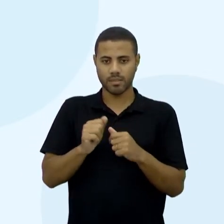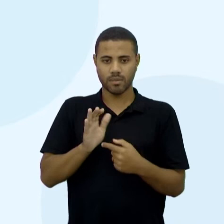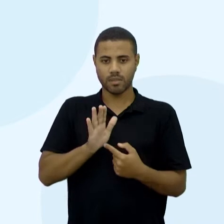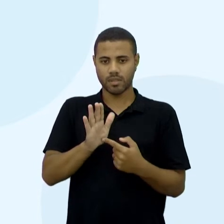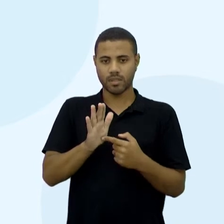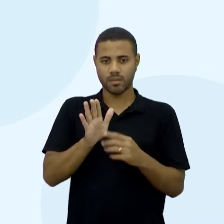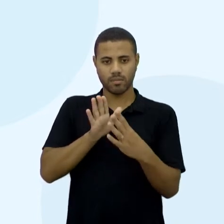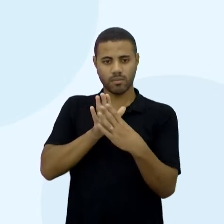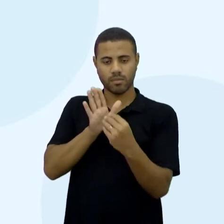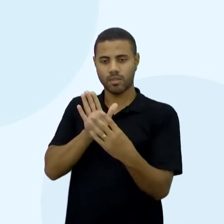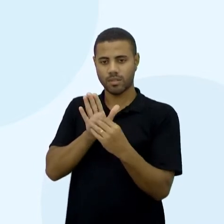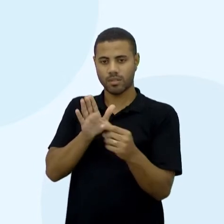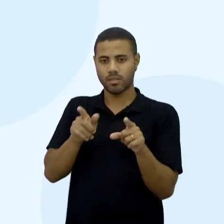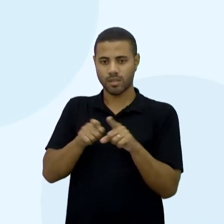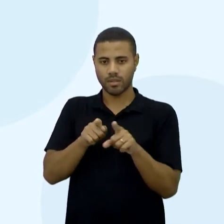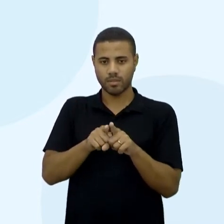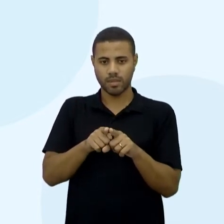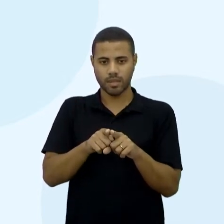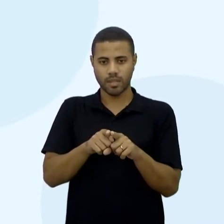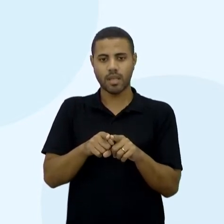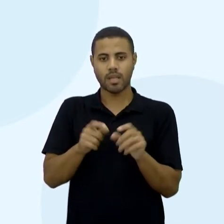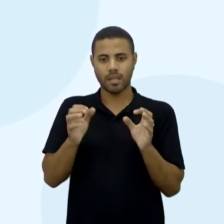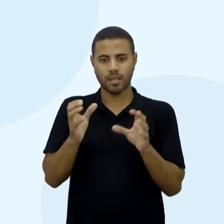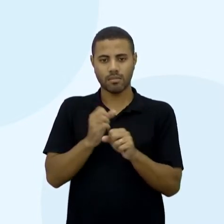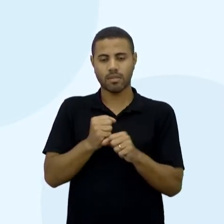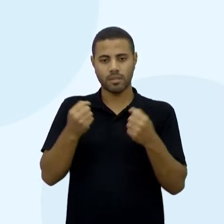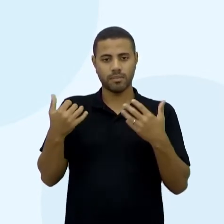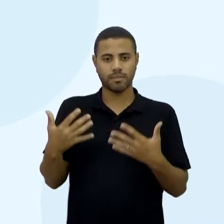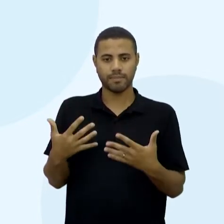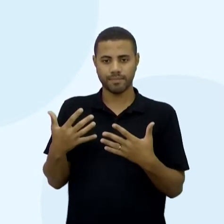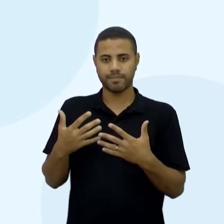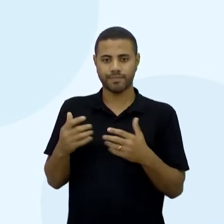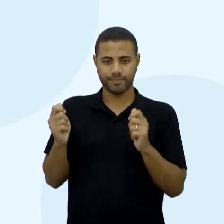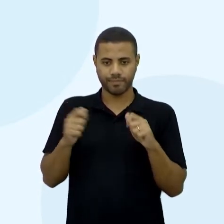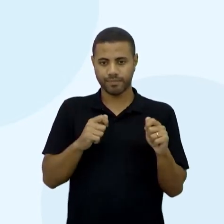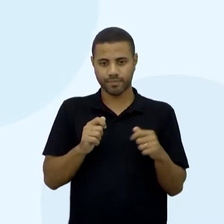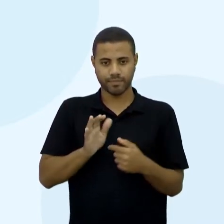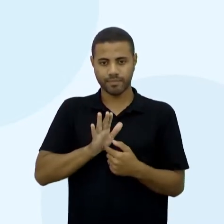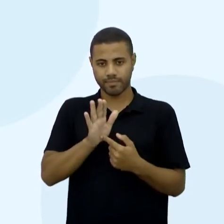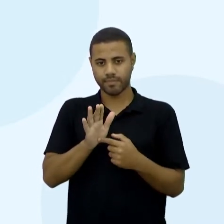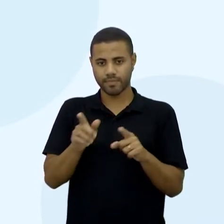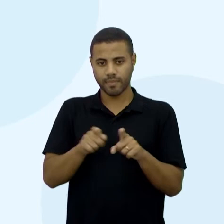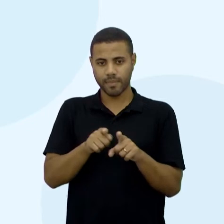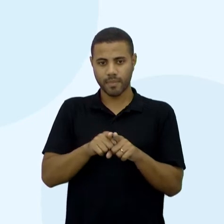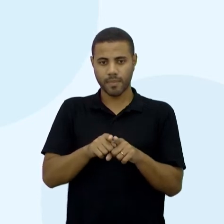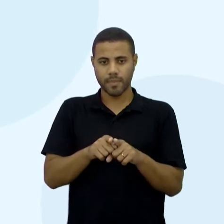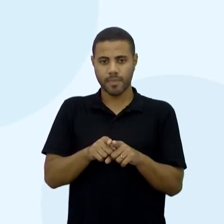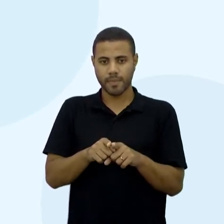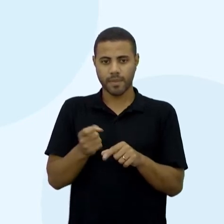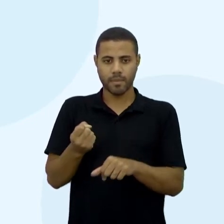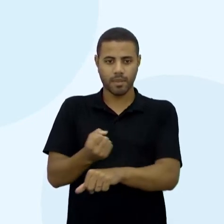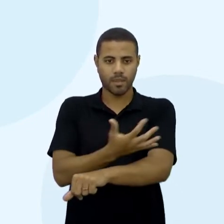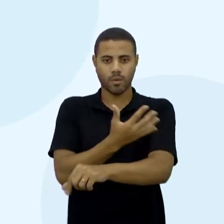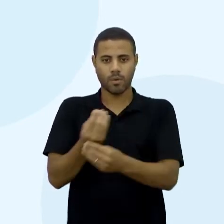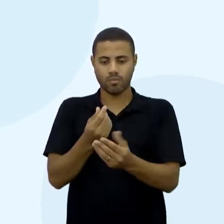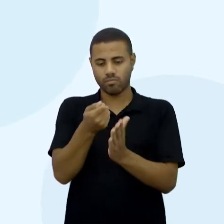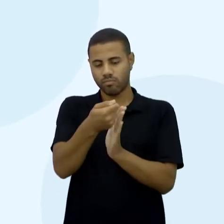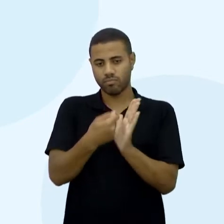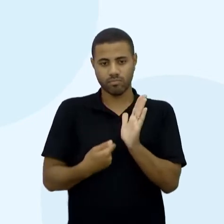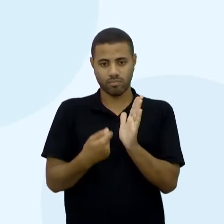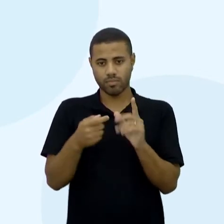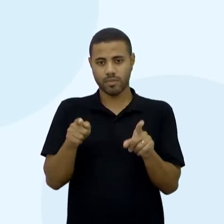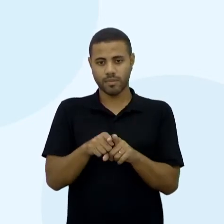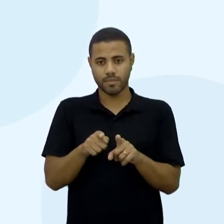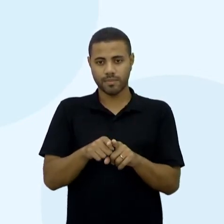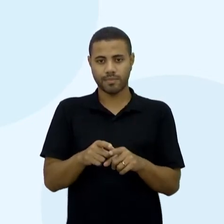vocês verem. Então, esta posição zero também deve aparecer nessa fórmula, nessa expressão que a gente escreveu. Então, olha